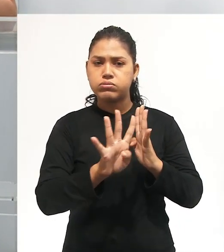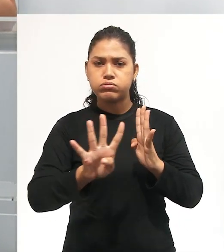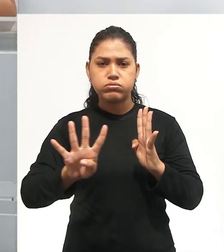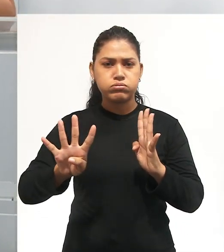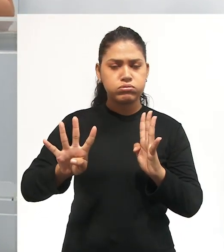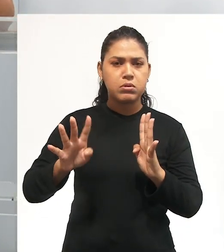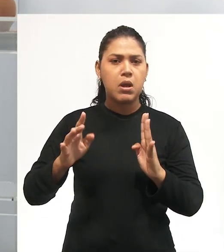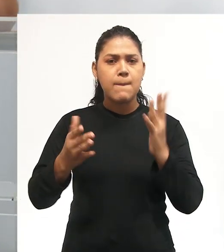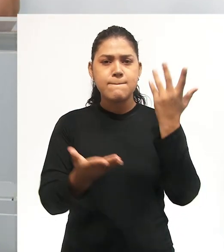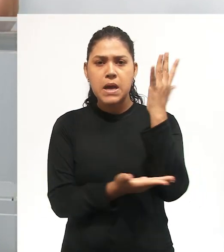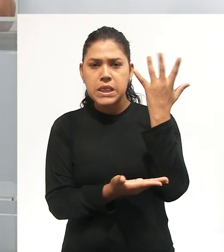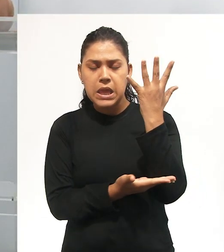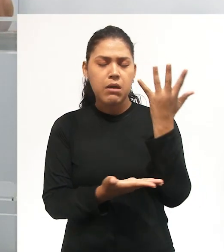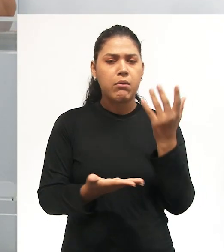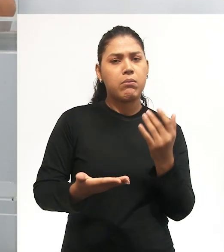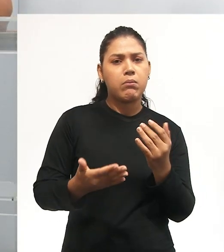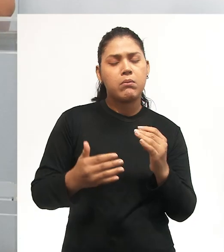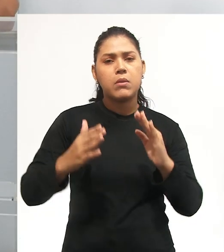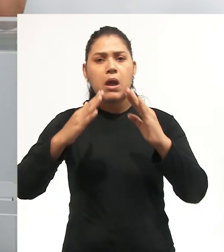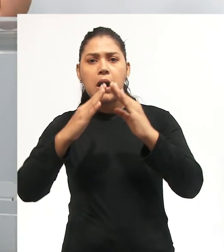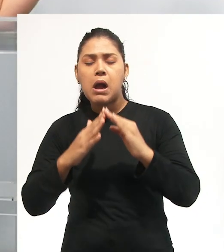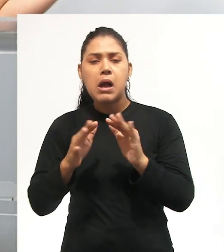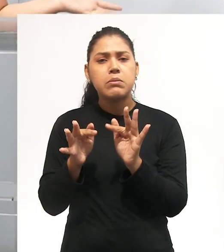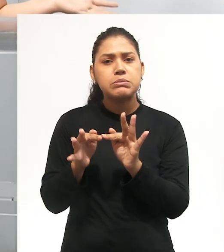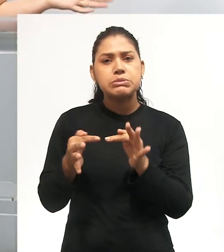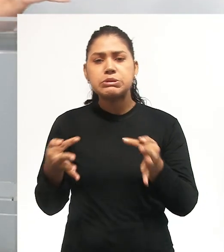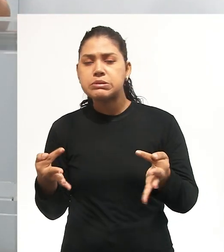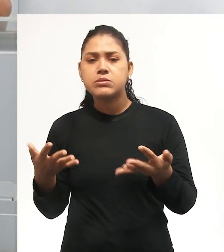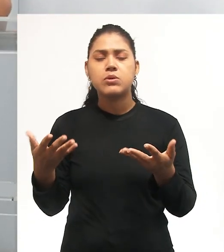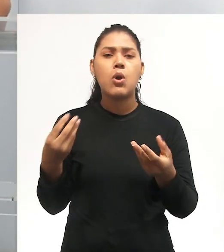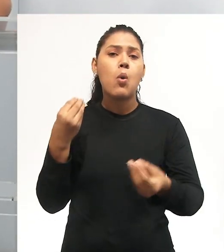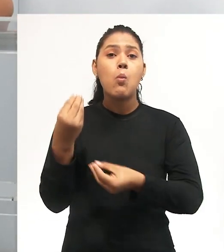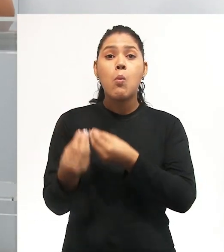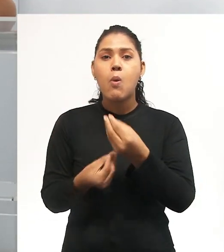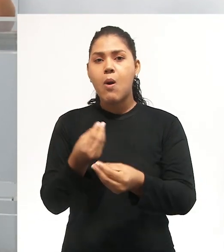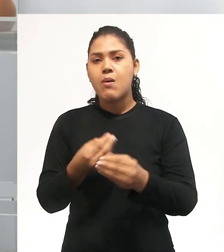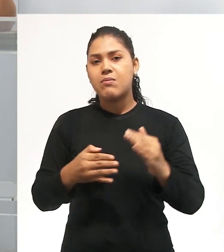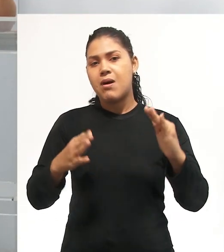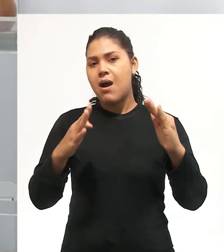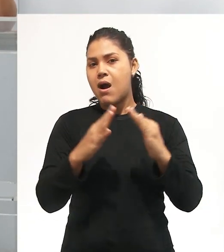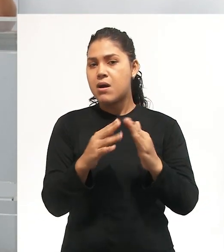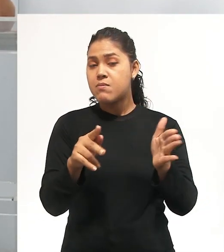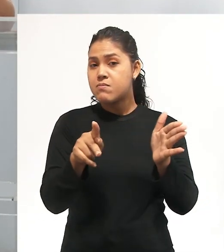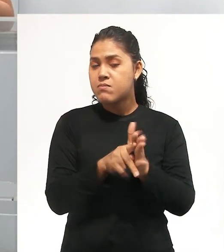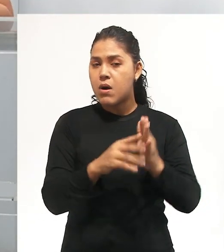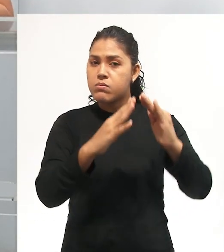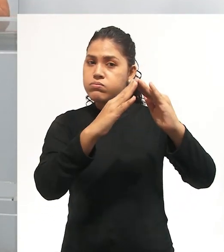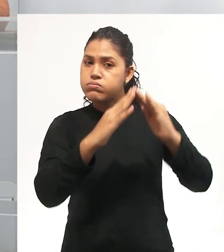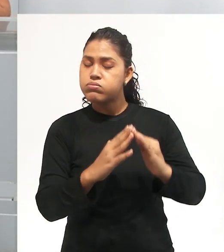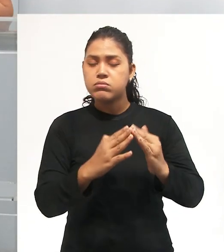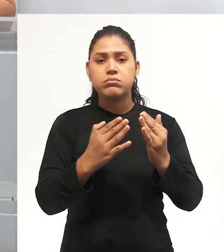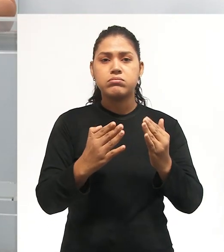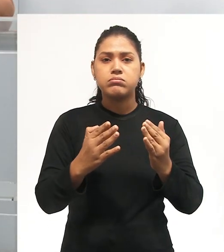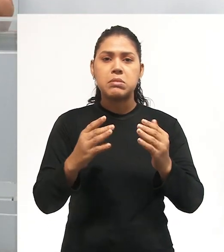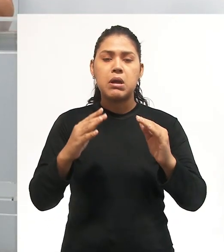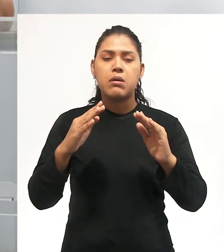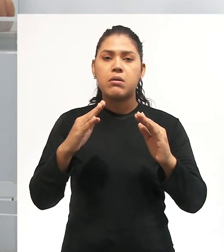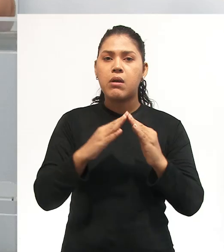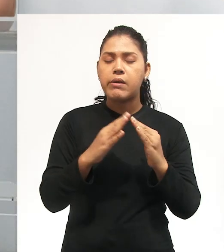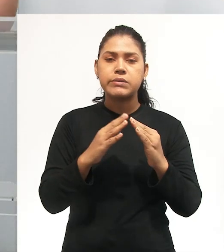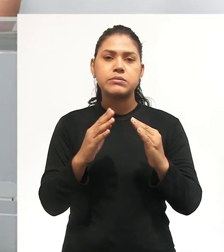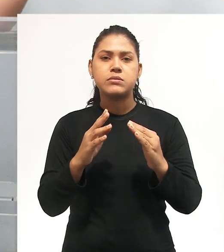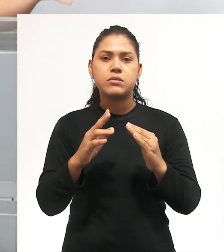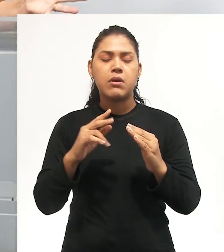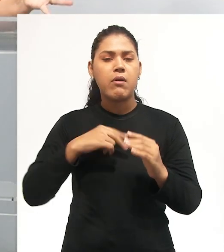moram em casas mais simples, em casas mais chiques, em casas com um conceito histórico, ou em